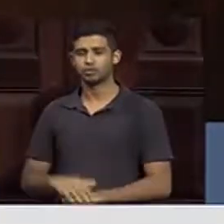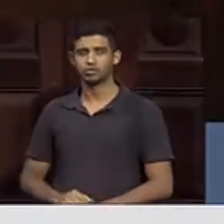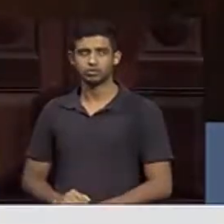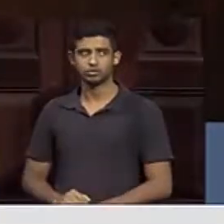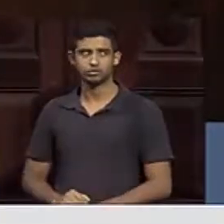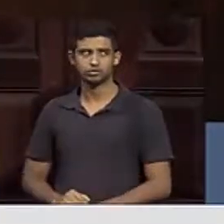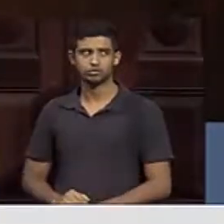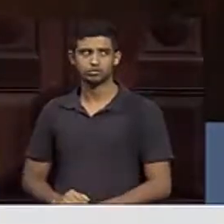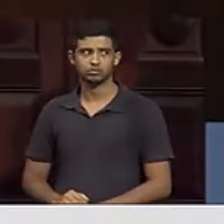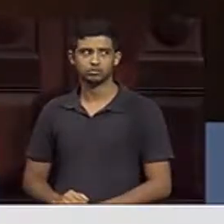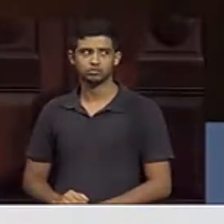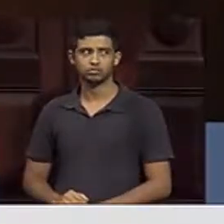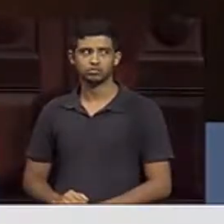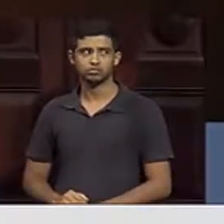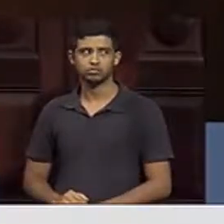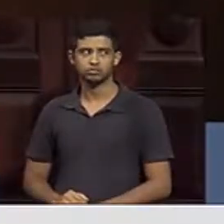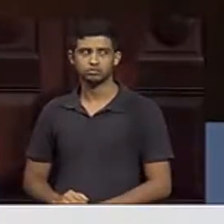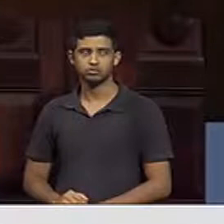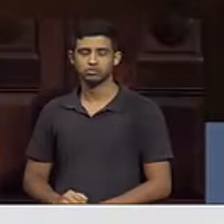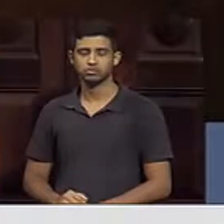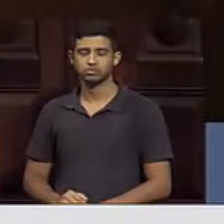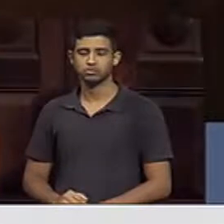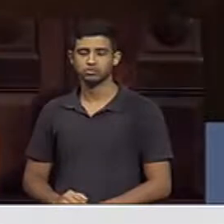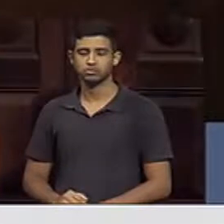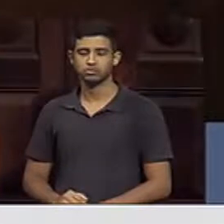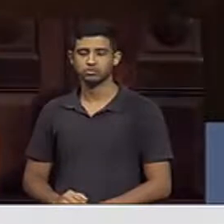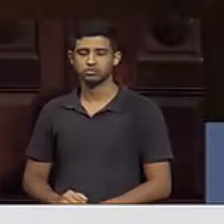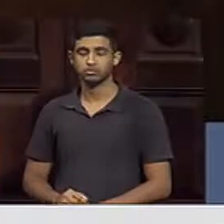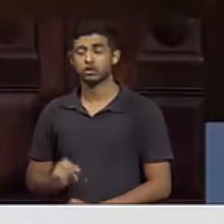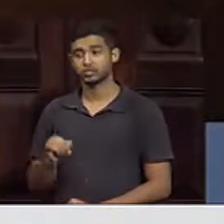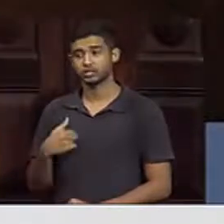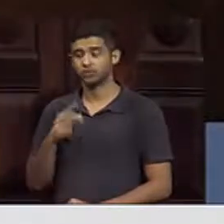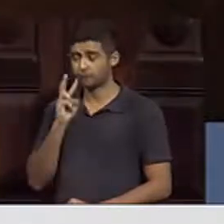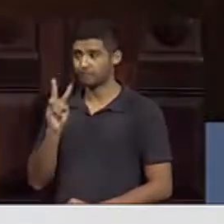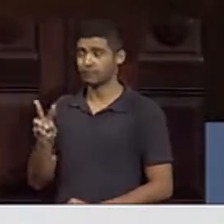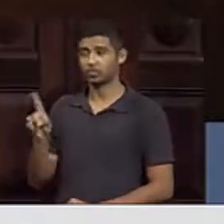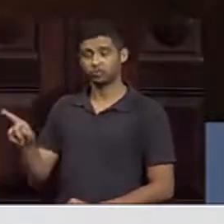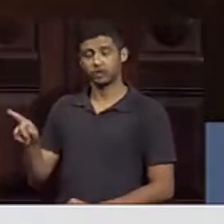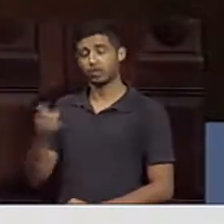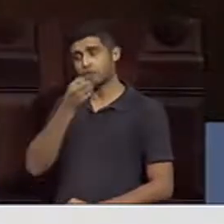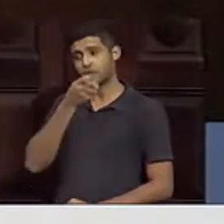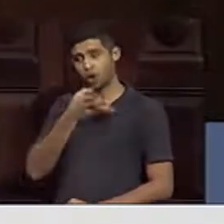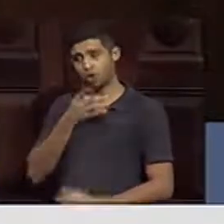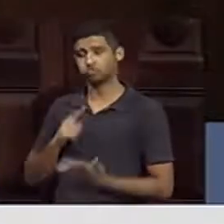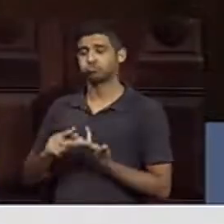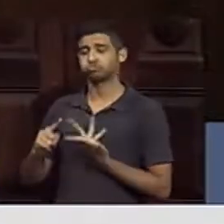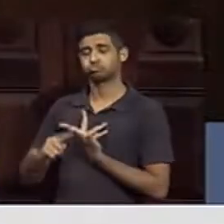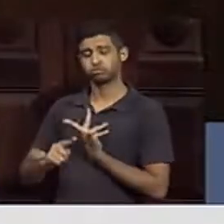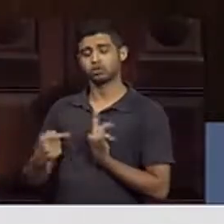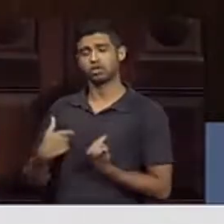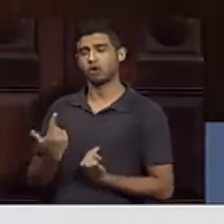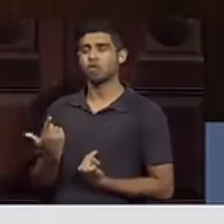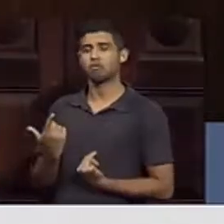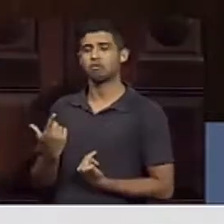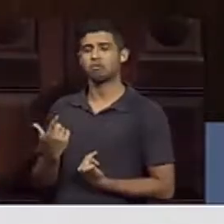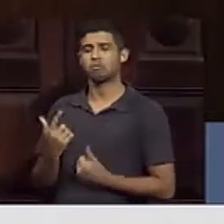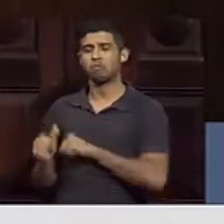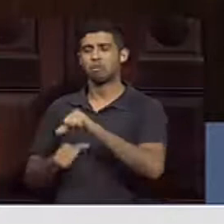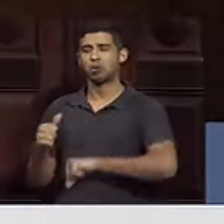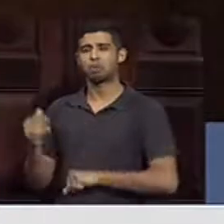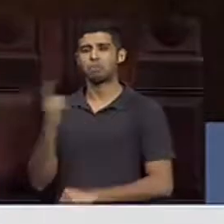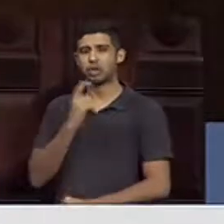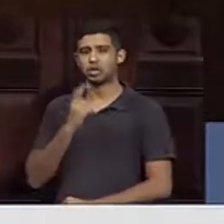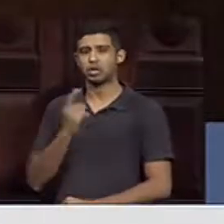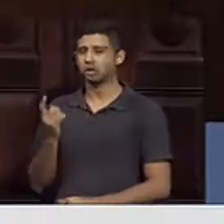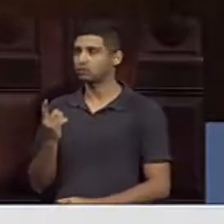negam o que há de bom realizado por aqueles a quem eu faço oposição ou aqueles que se